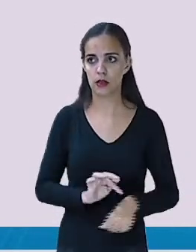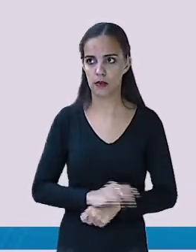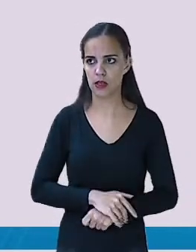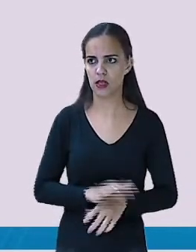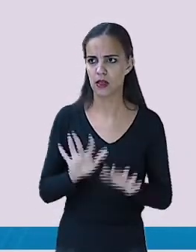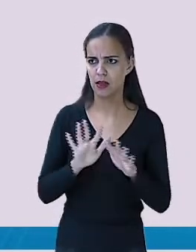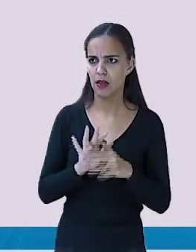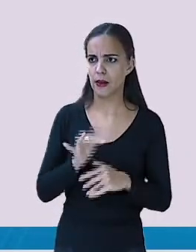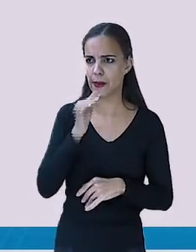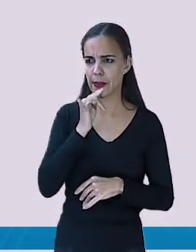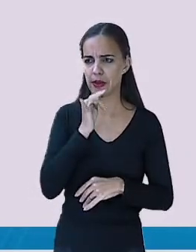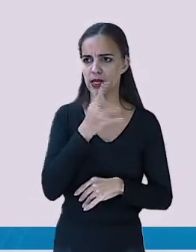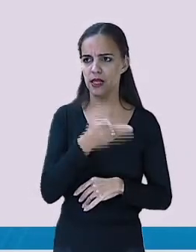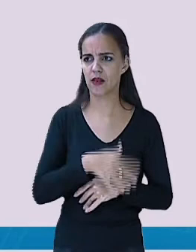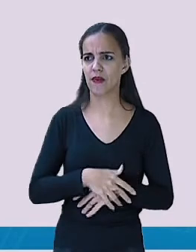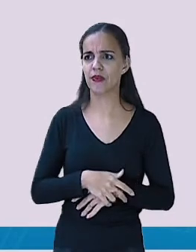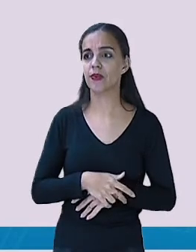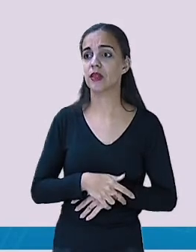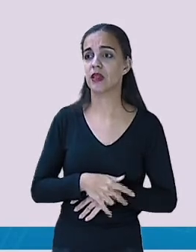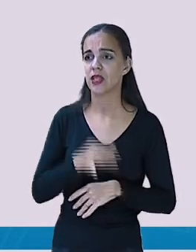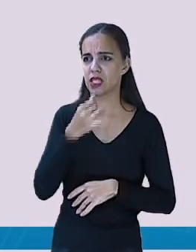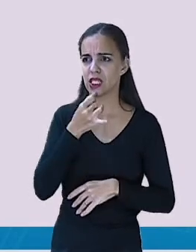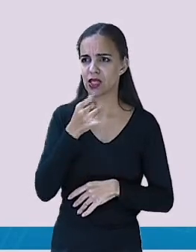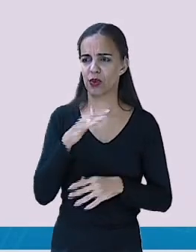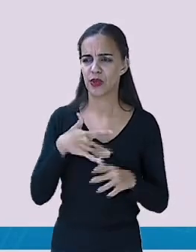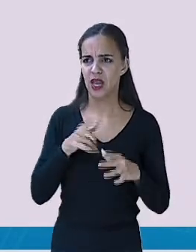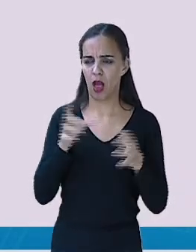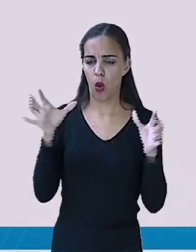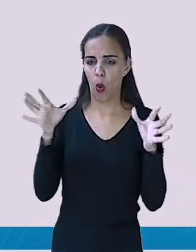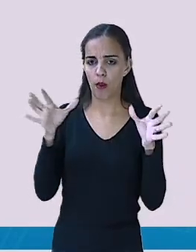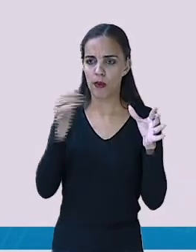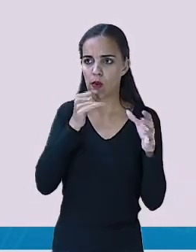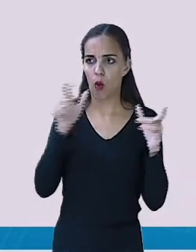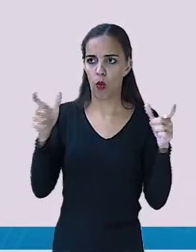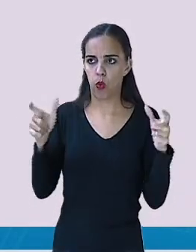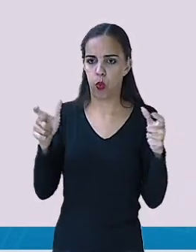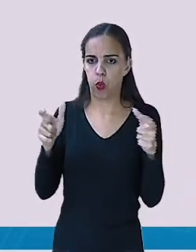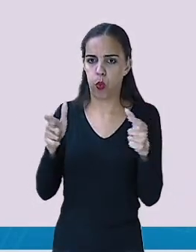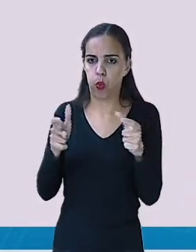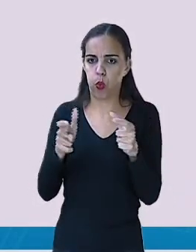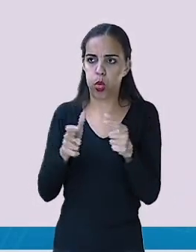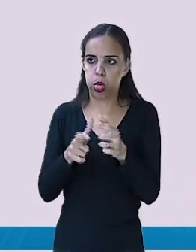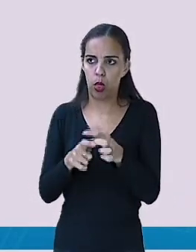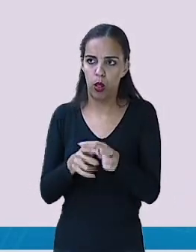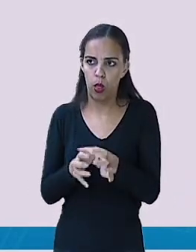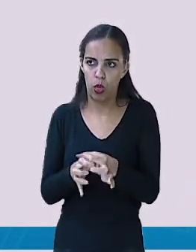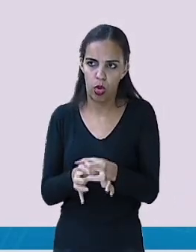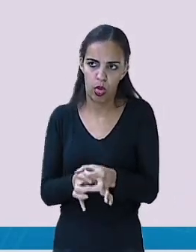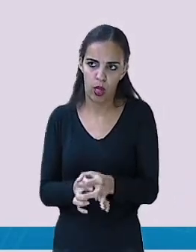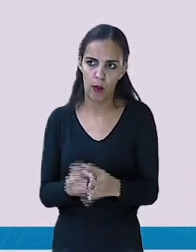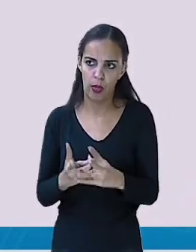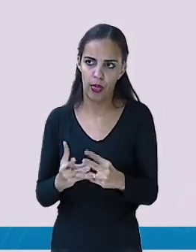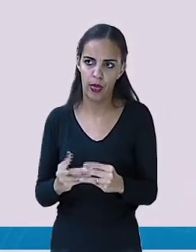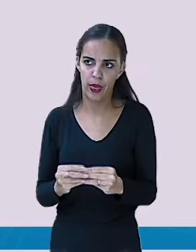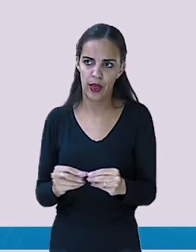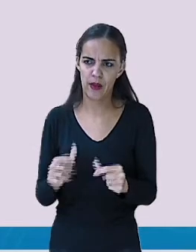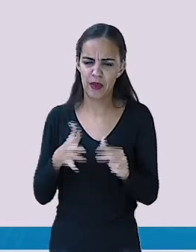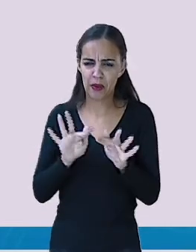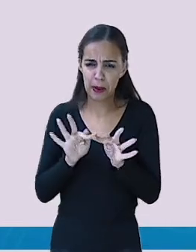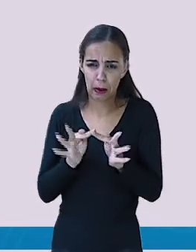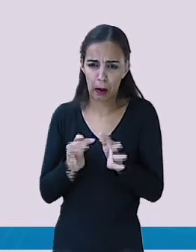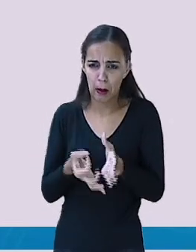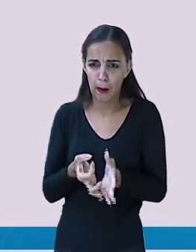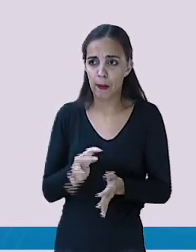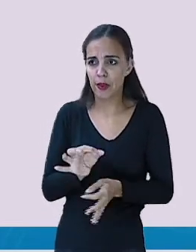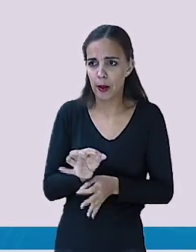simples reduzir não é diminuir não é levar a menor a mais